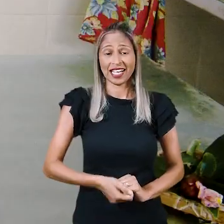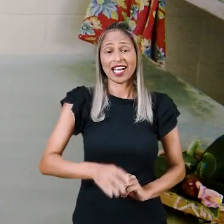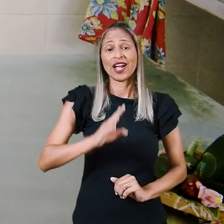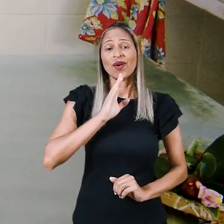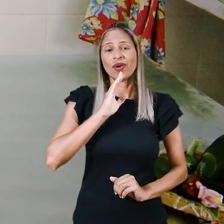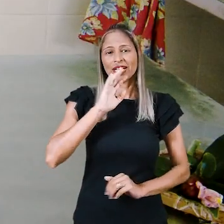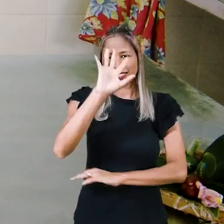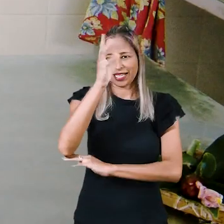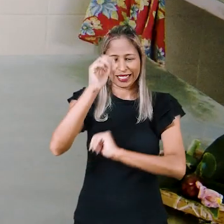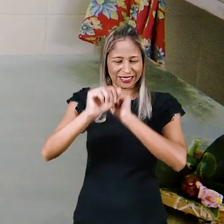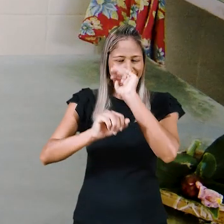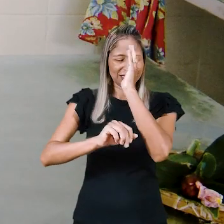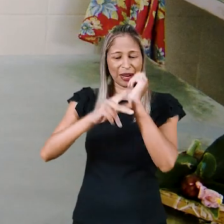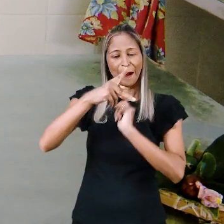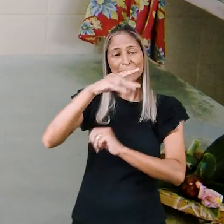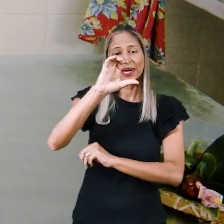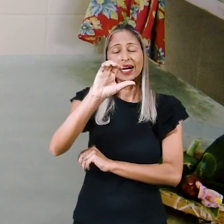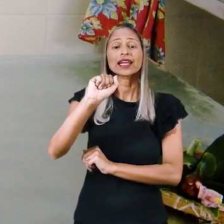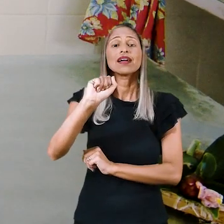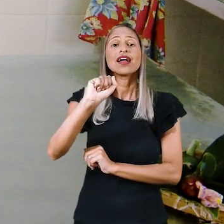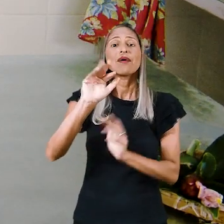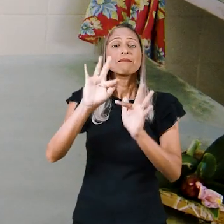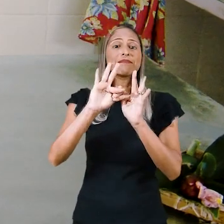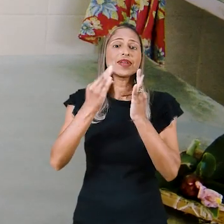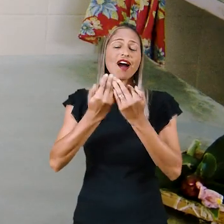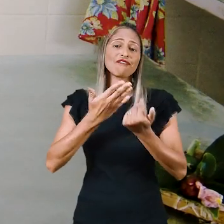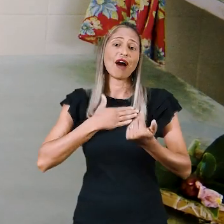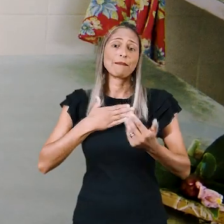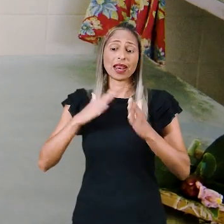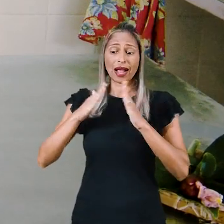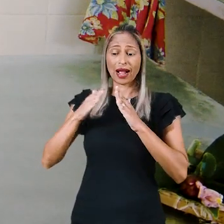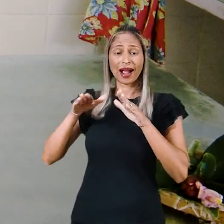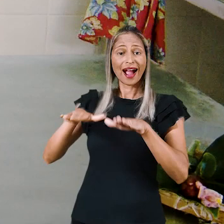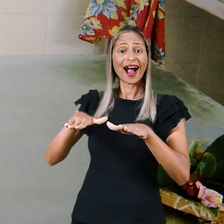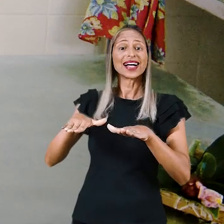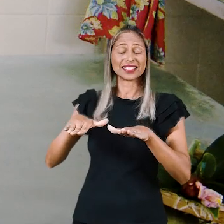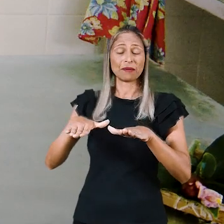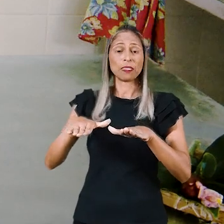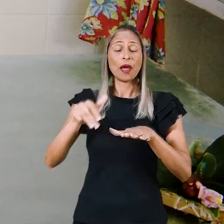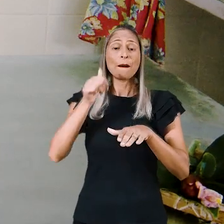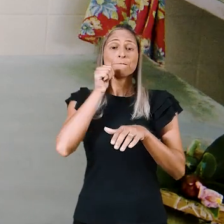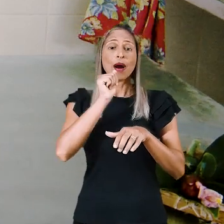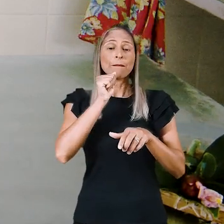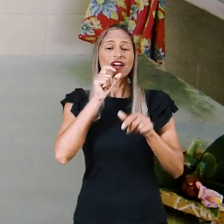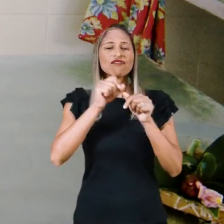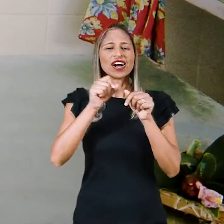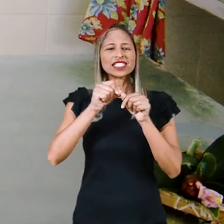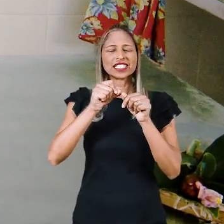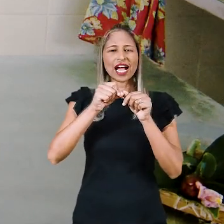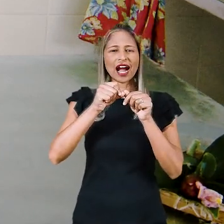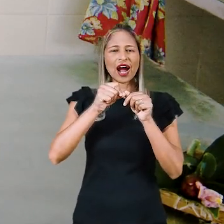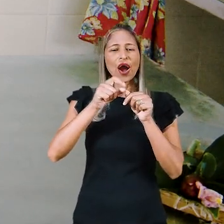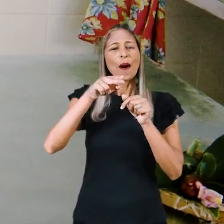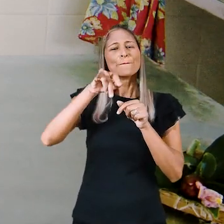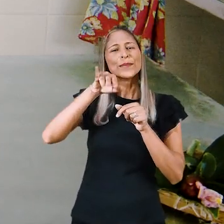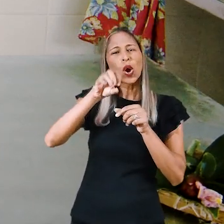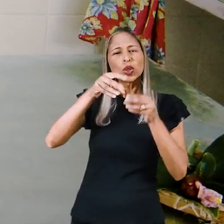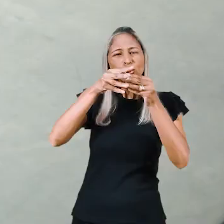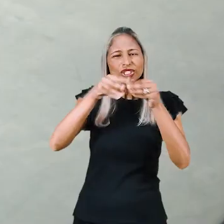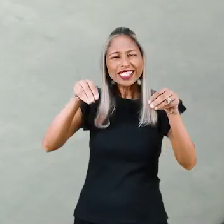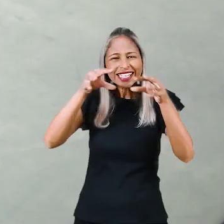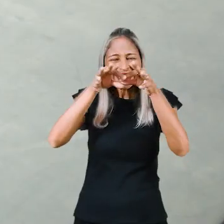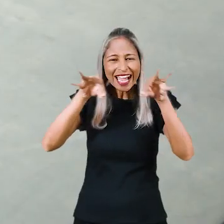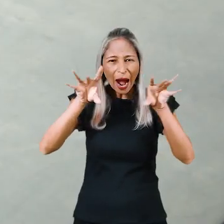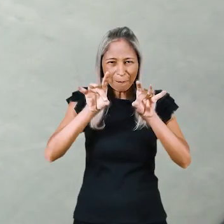Eu conheci as punk através da minha família, no quintal de casa mesmo. A minha mãe fazia broto de quiabo, inclusive